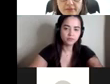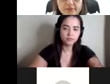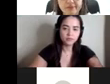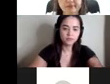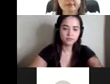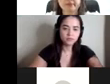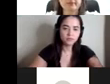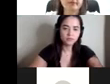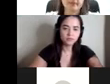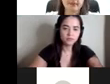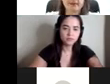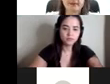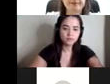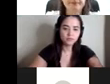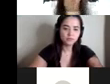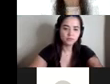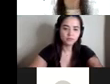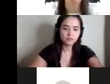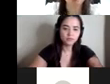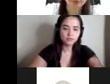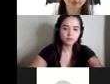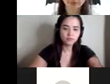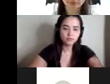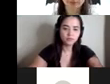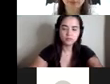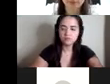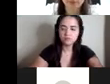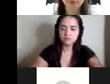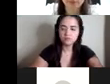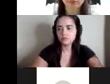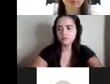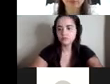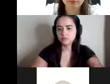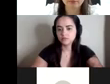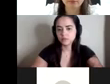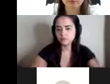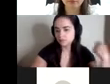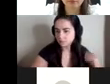thumbnail video, show small, active speak video.